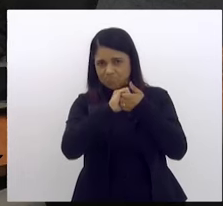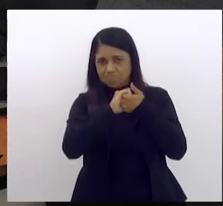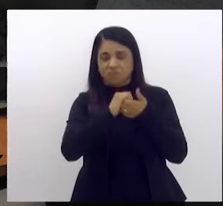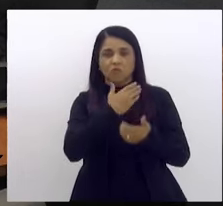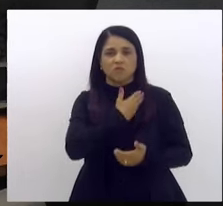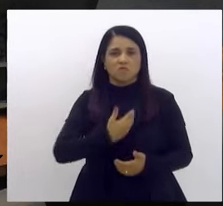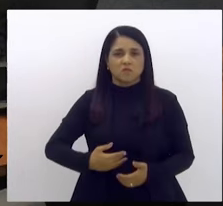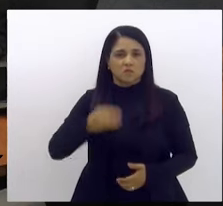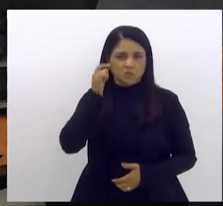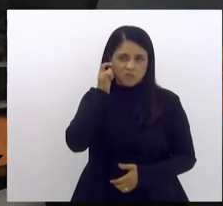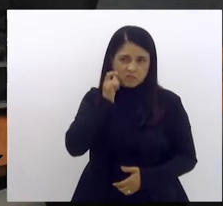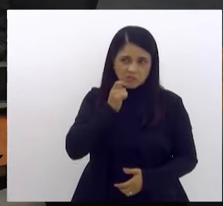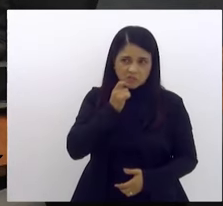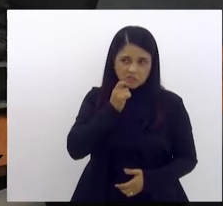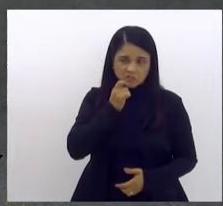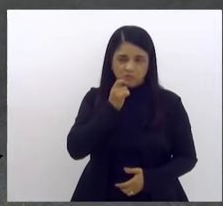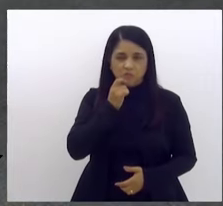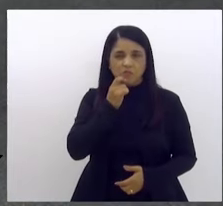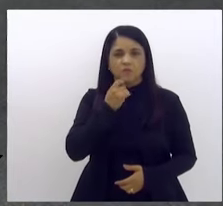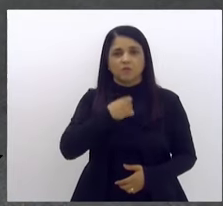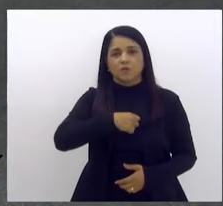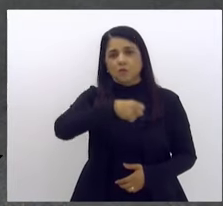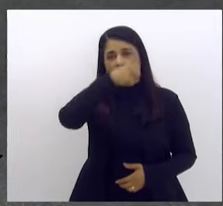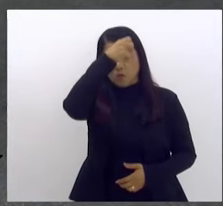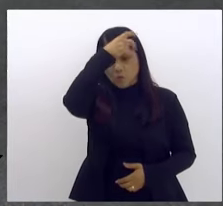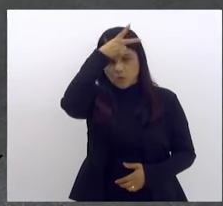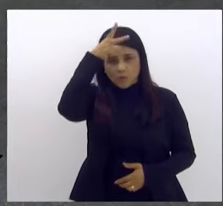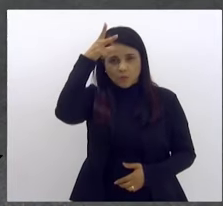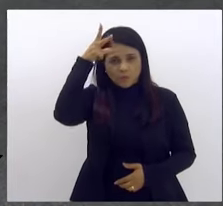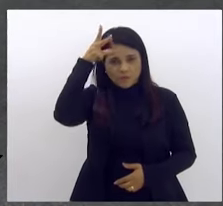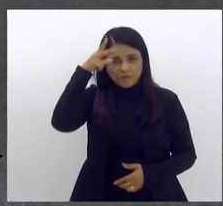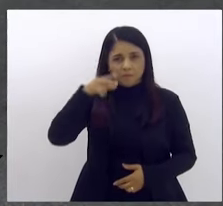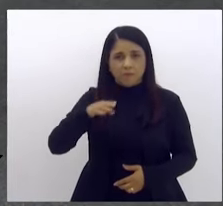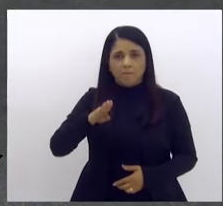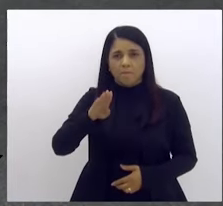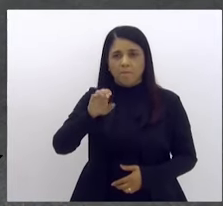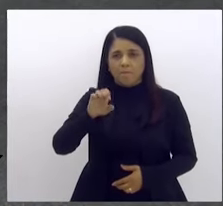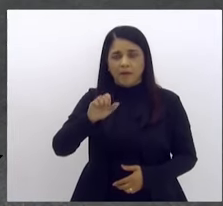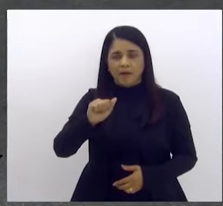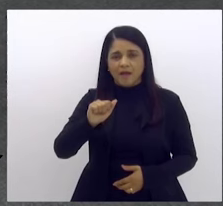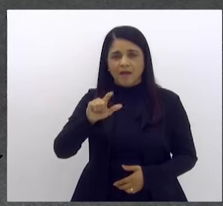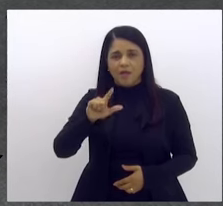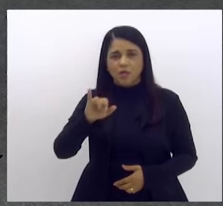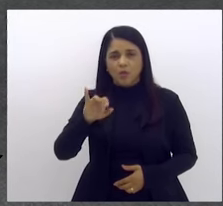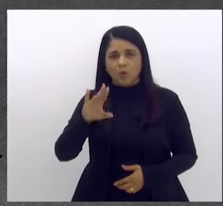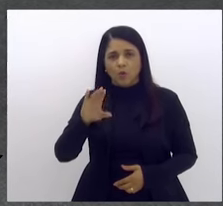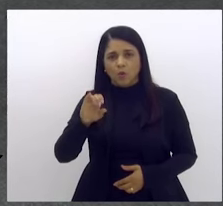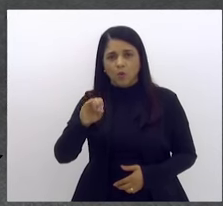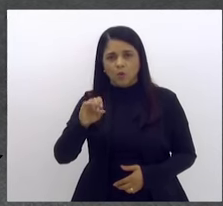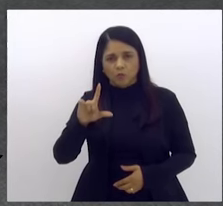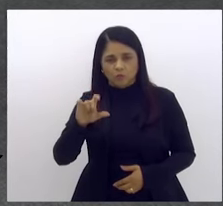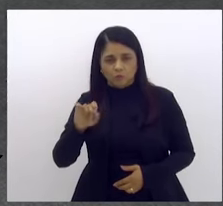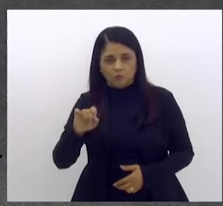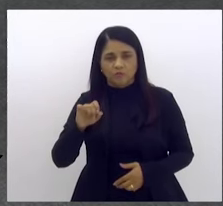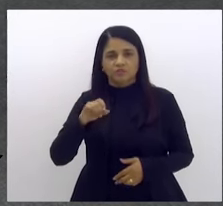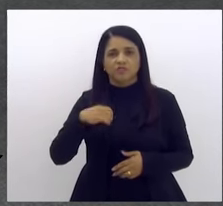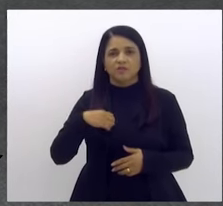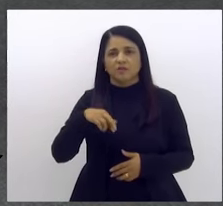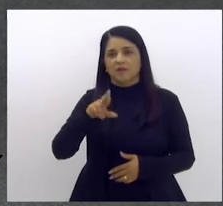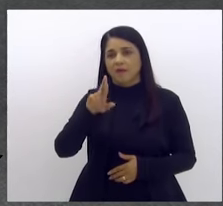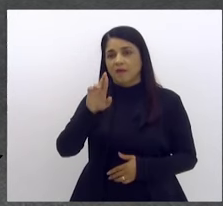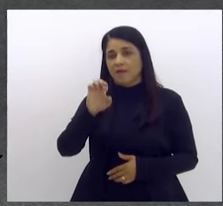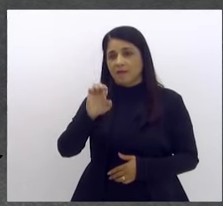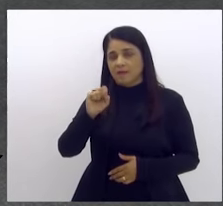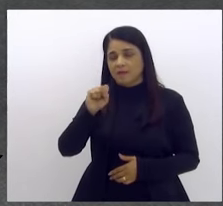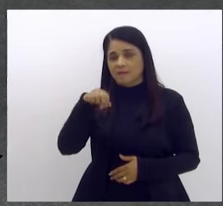Cláudio Castro, o prefeito Diogo Balieiro Diniz, de Resende, pelo anúncio ontem feito pelo